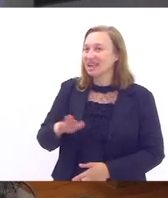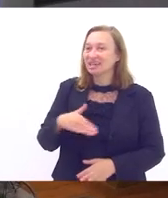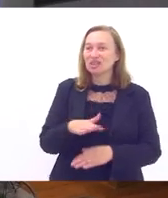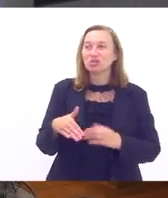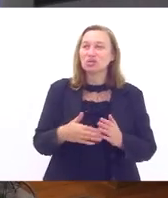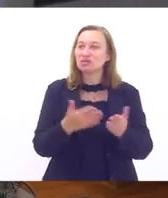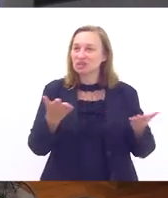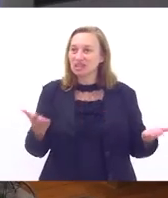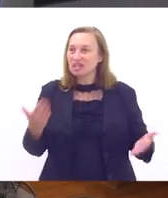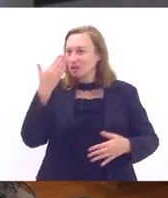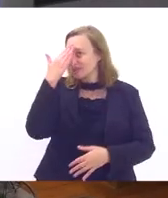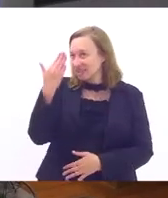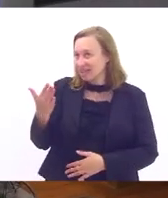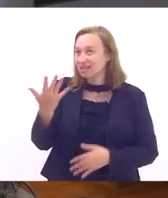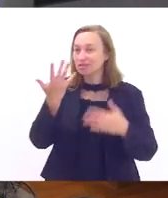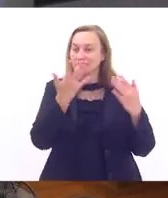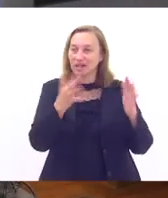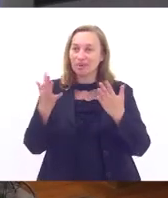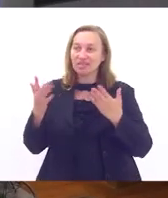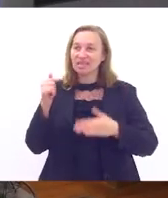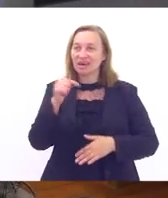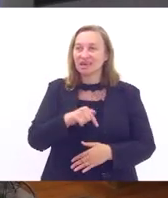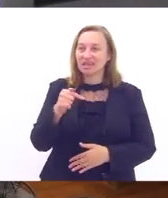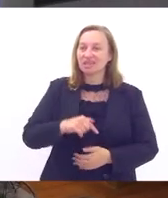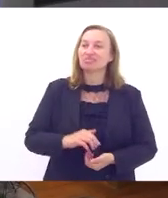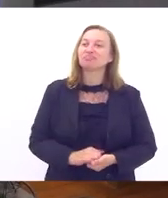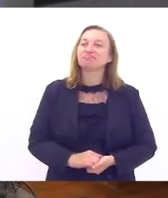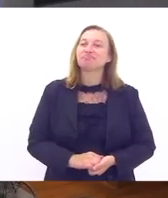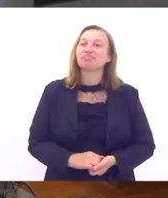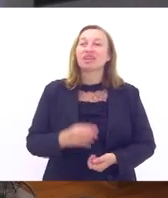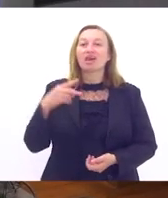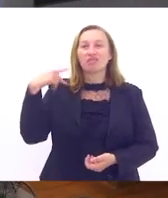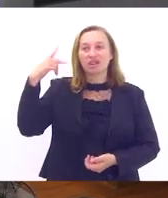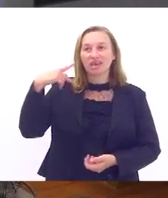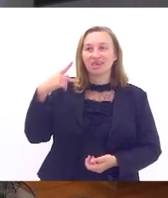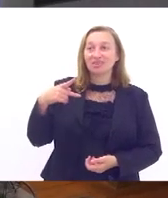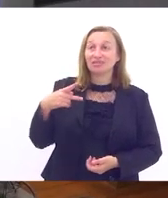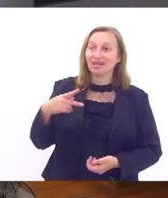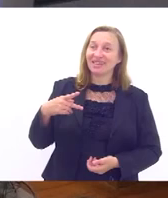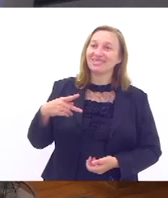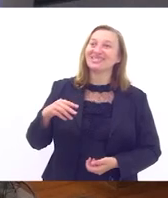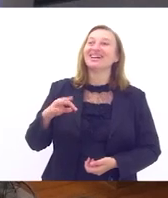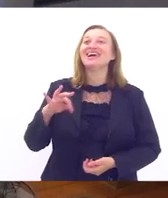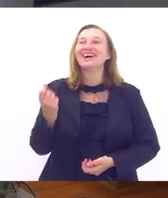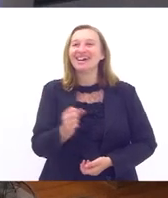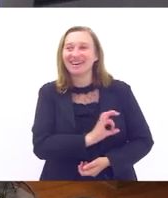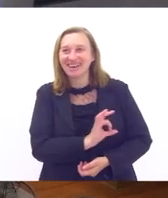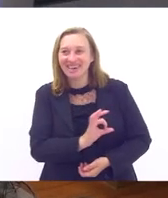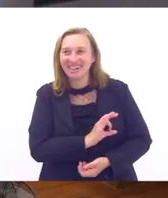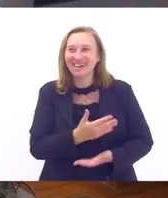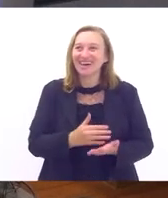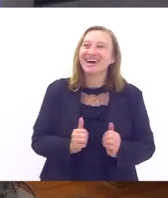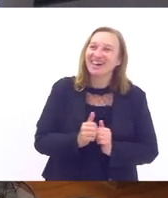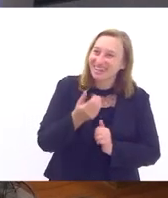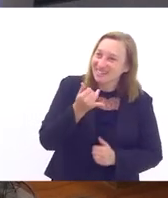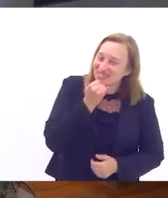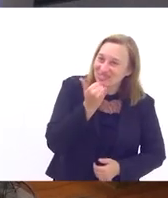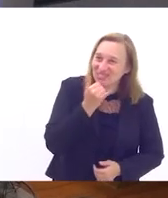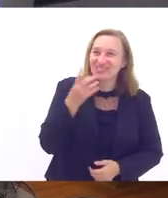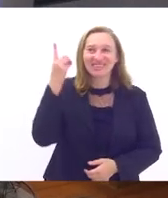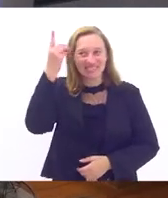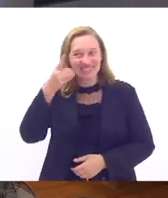e todos. Muito obrigado. Parabenizar aqui a vereadora Marta Rocha, que ótimo, vem conduzindo... Deputada,